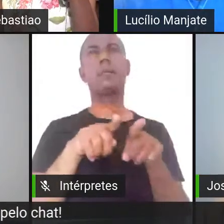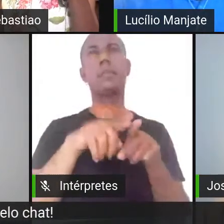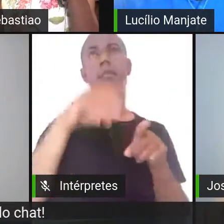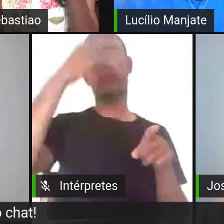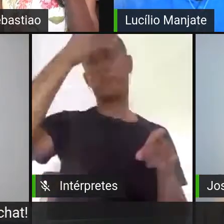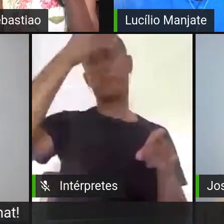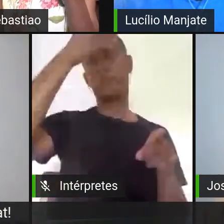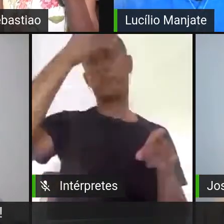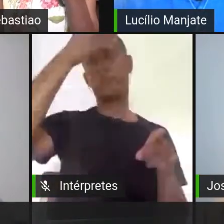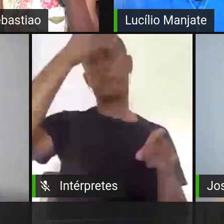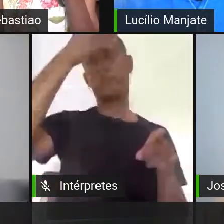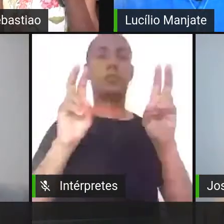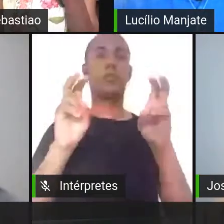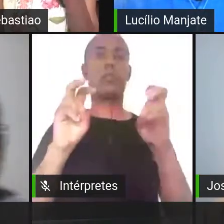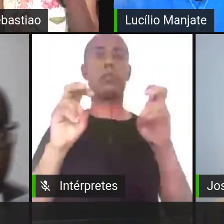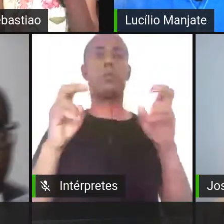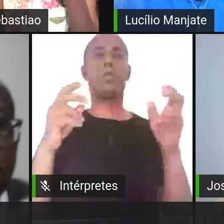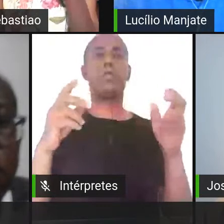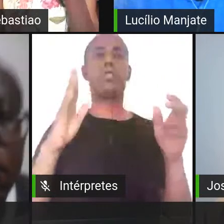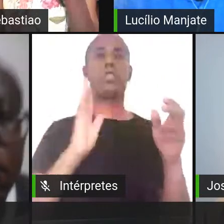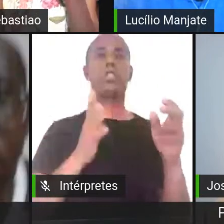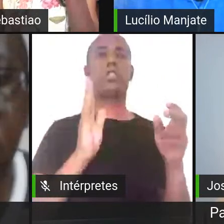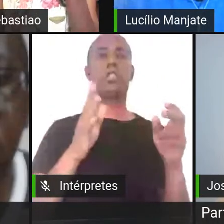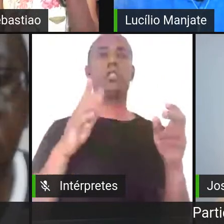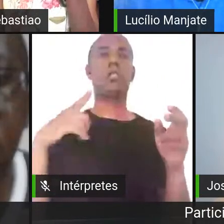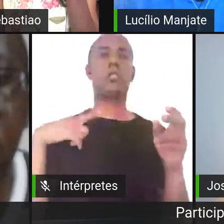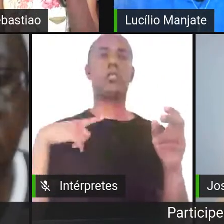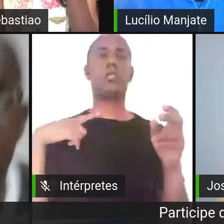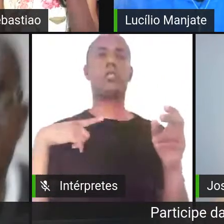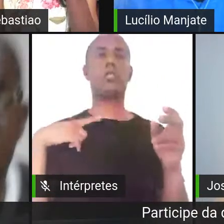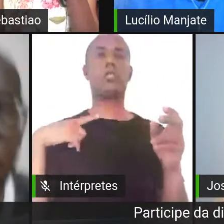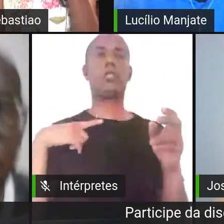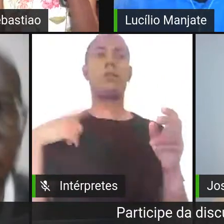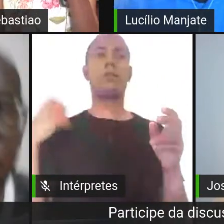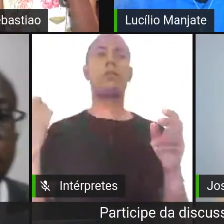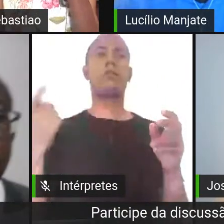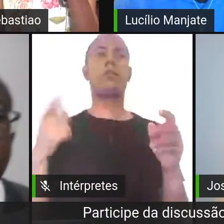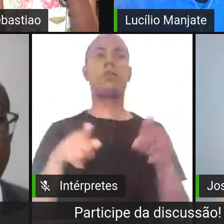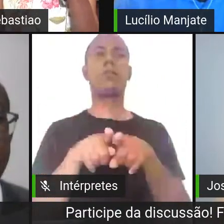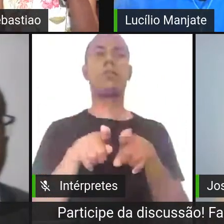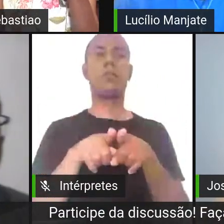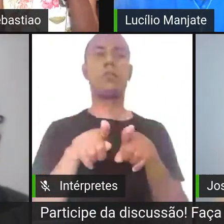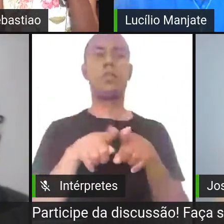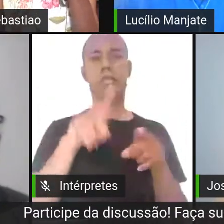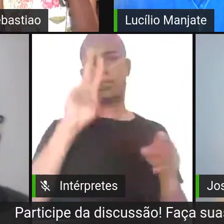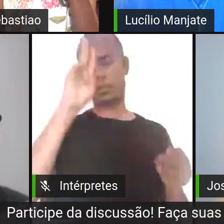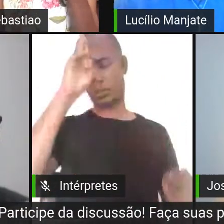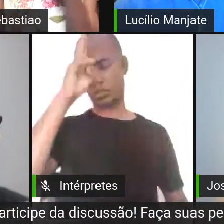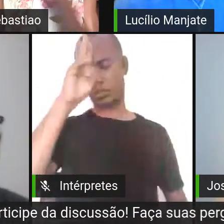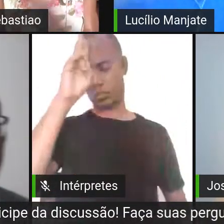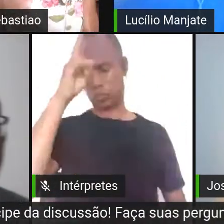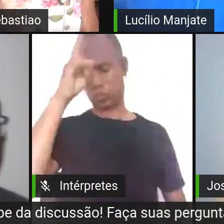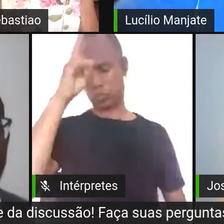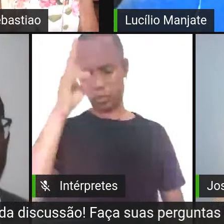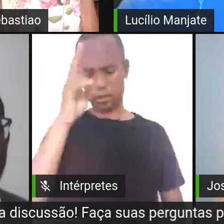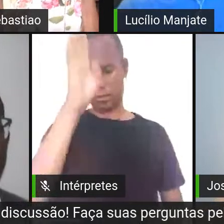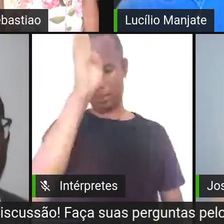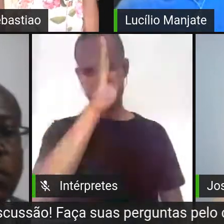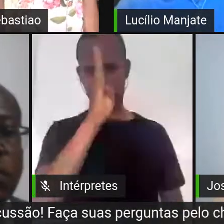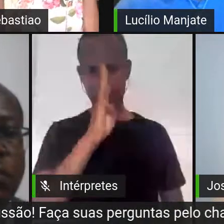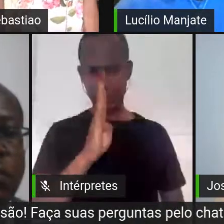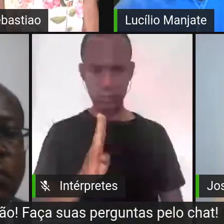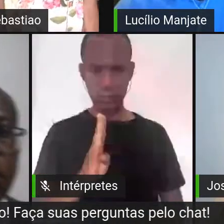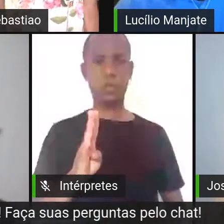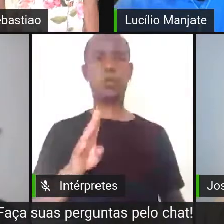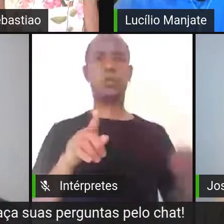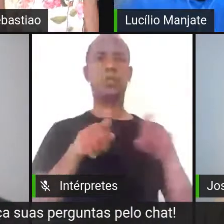Já tivemos em tempos mais recuados o Coelho que Fugiu da História, do Rogério Manjá, também no Brasil. Quer dizer, não no plano